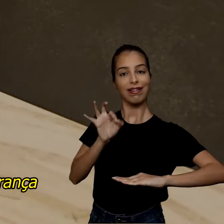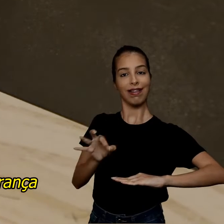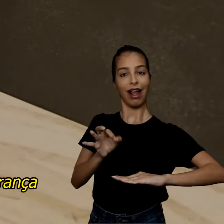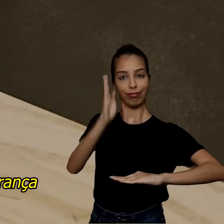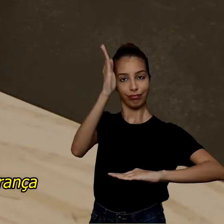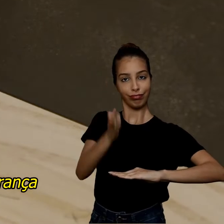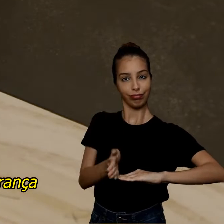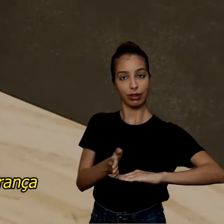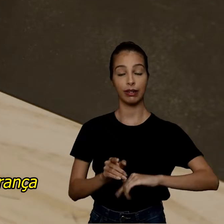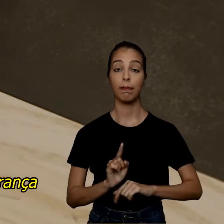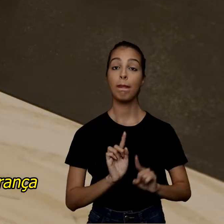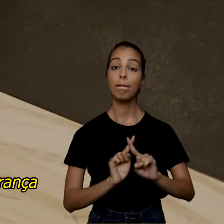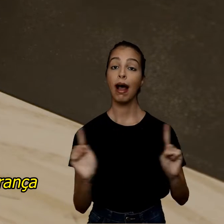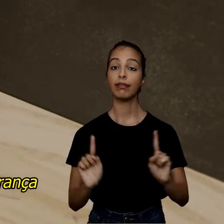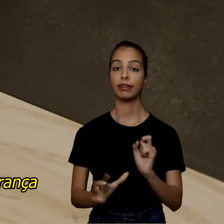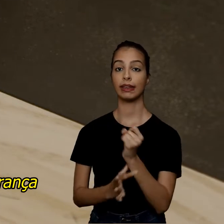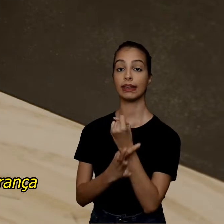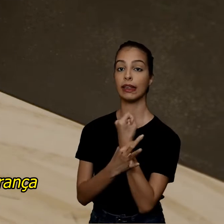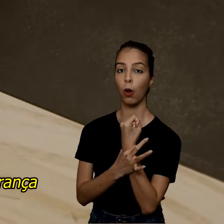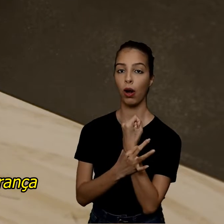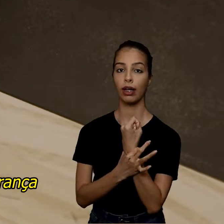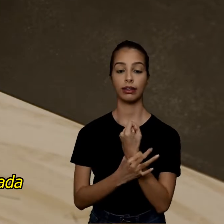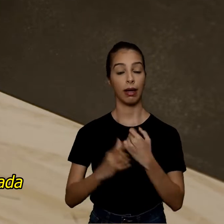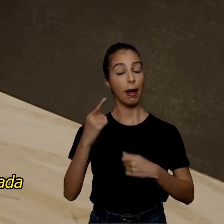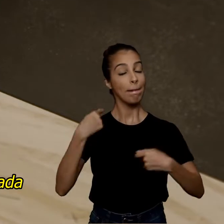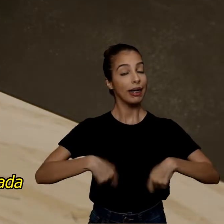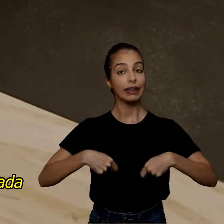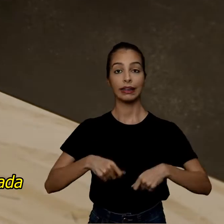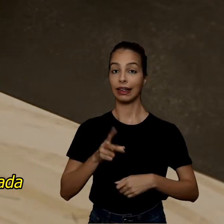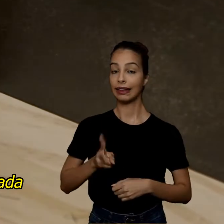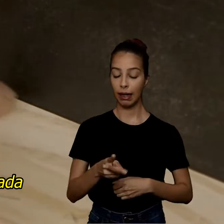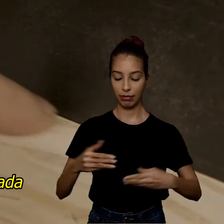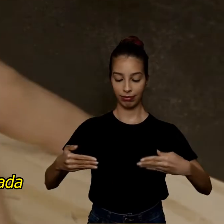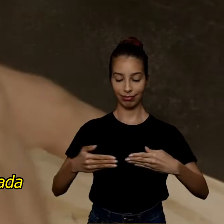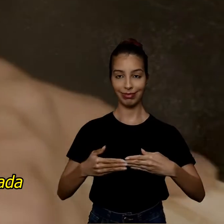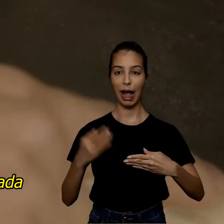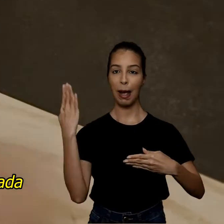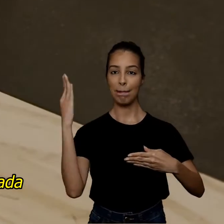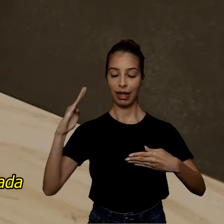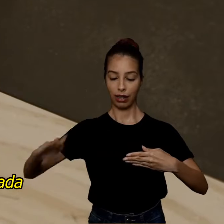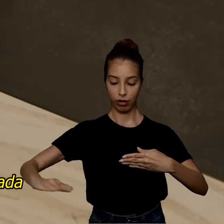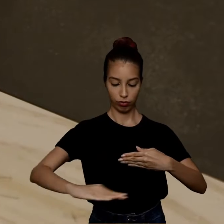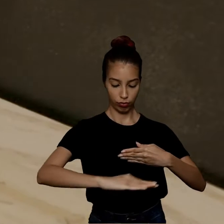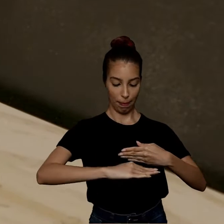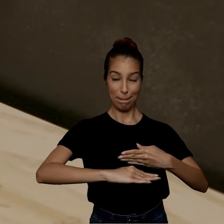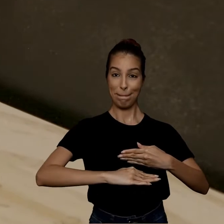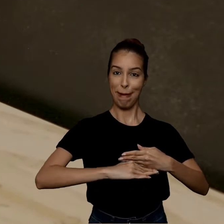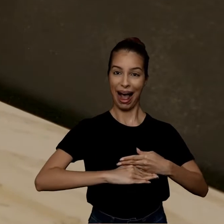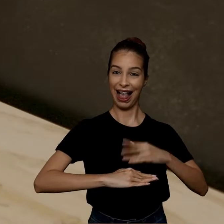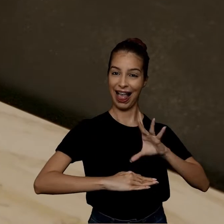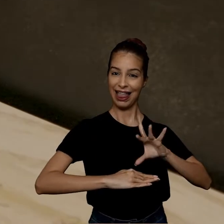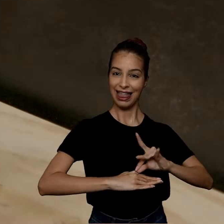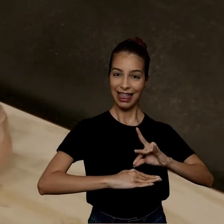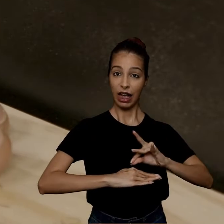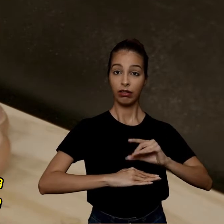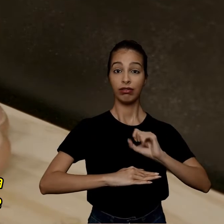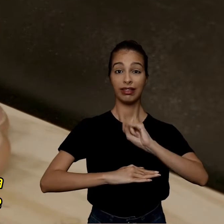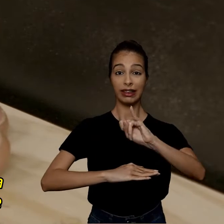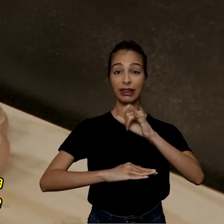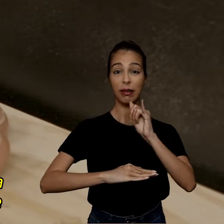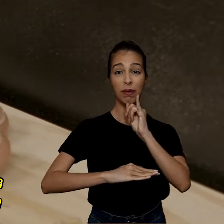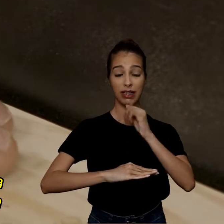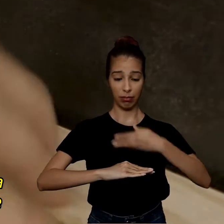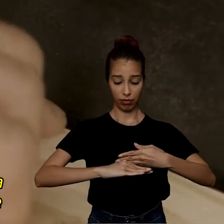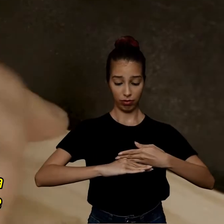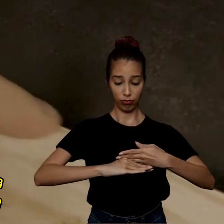Uma coisa importante de segurança é sempre garantir que a madeira esteja conectada ao batente, nunca afastada.